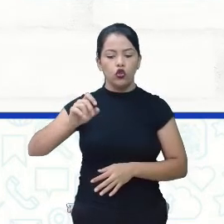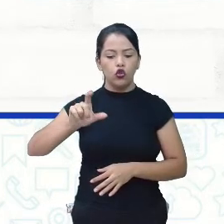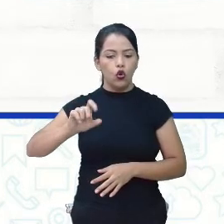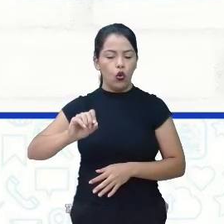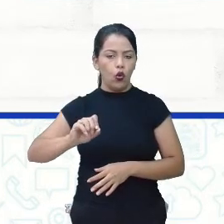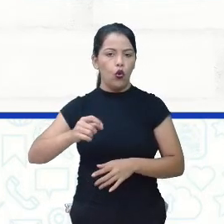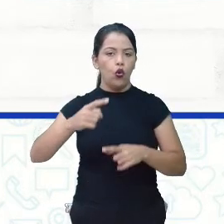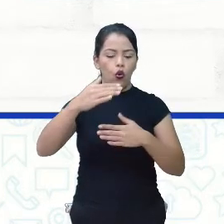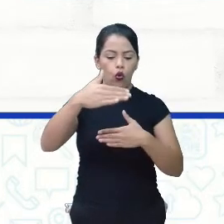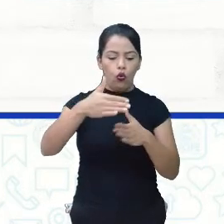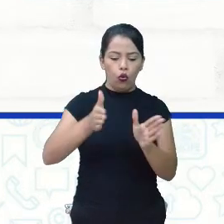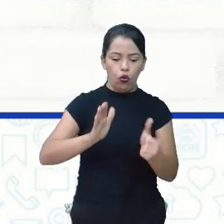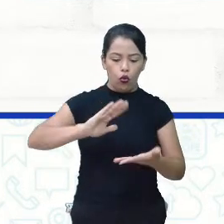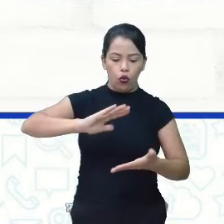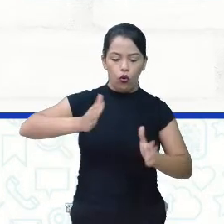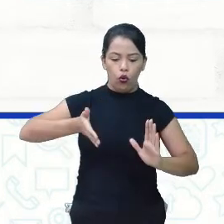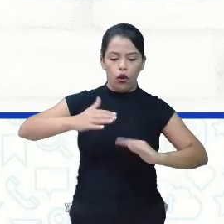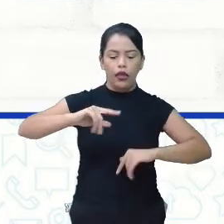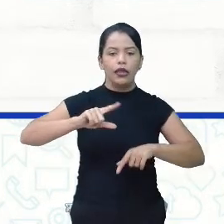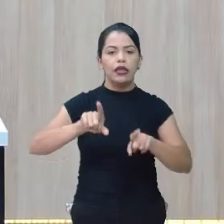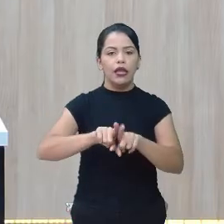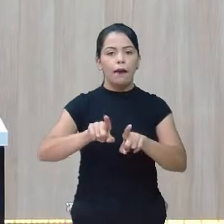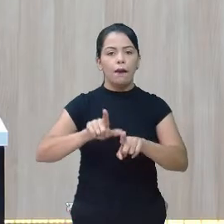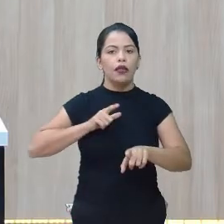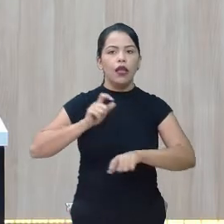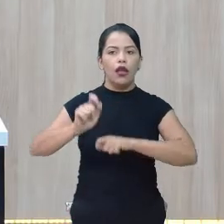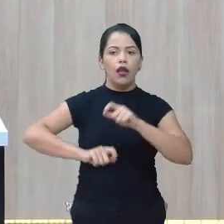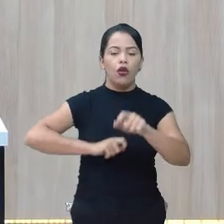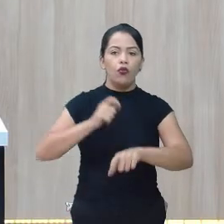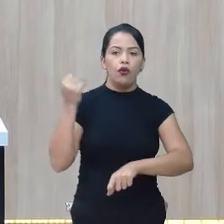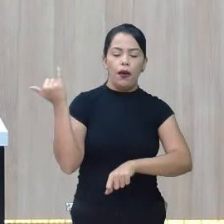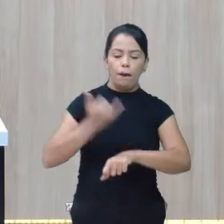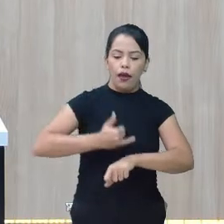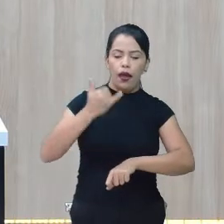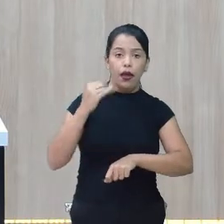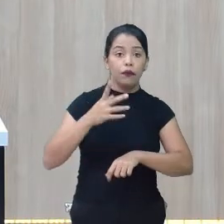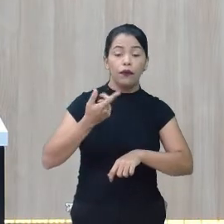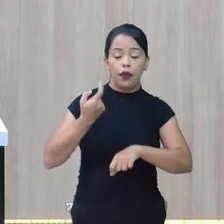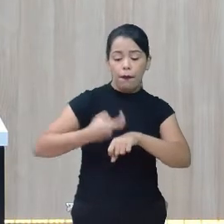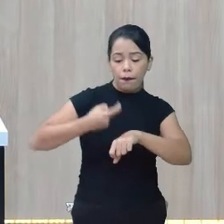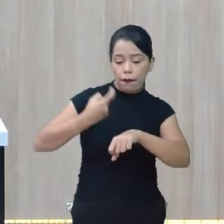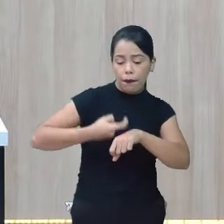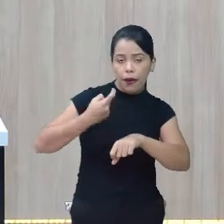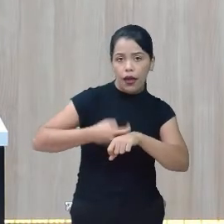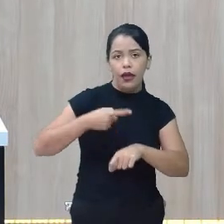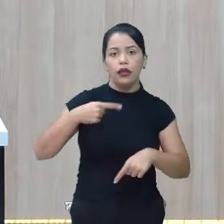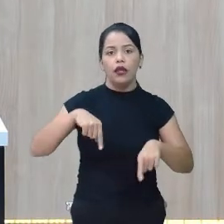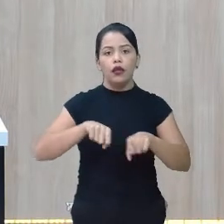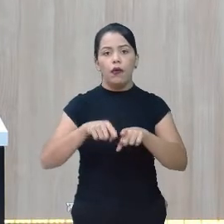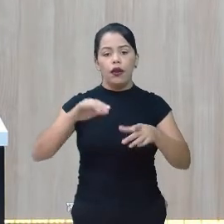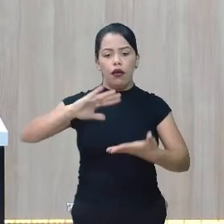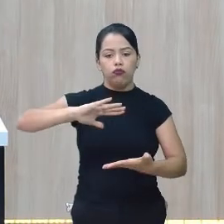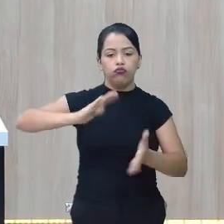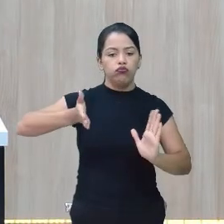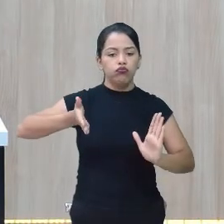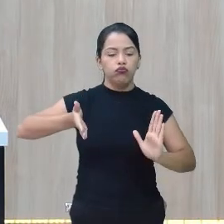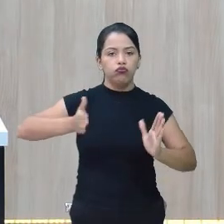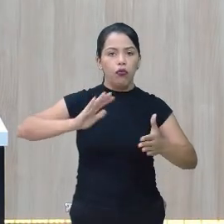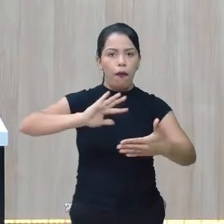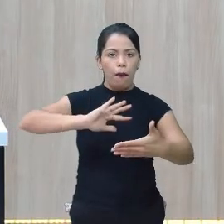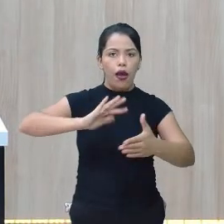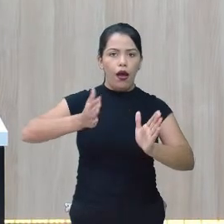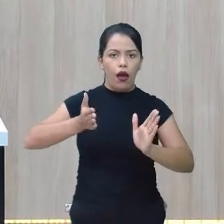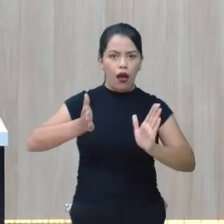Tem uma caixa de sapato e tem a estradinha de paralelepípedos, né? Normalmente eu não trago imagens reais, assim, do dia a